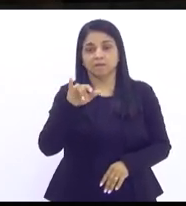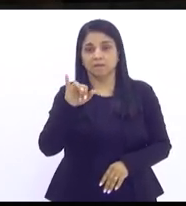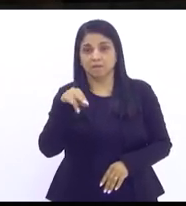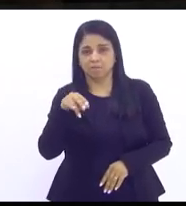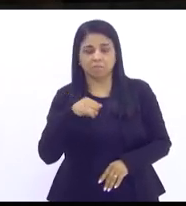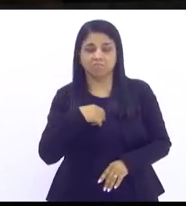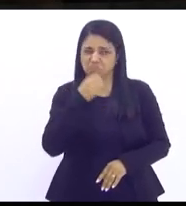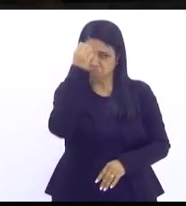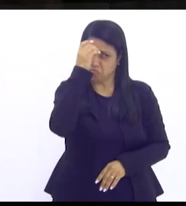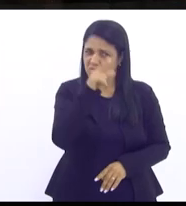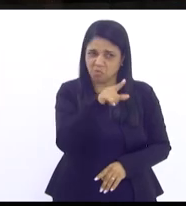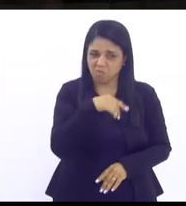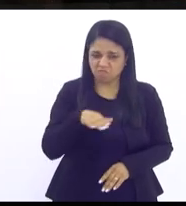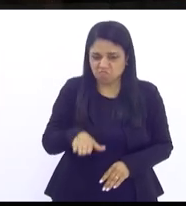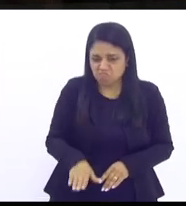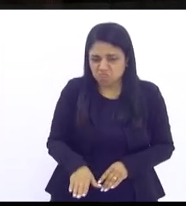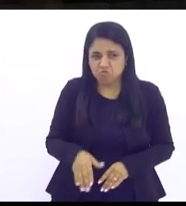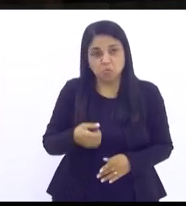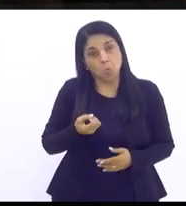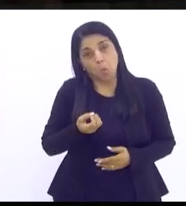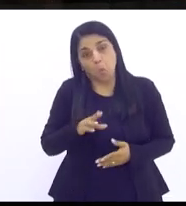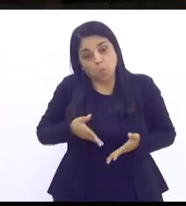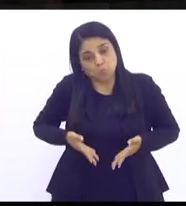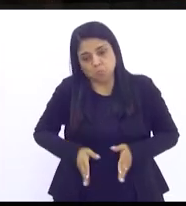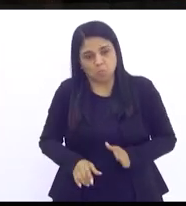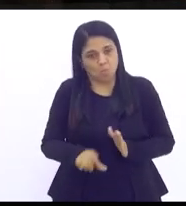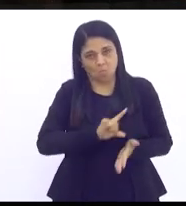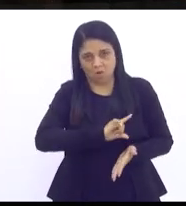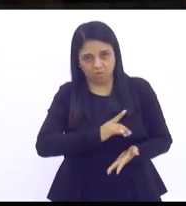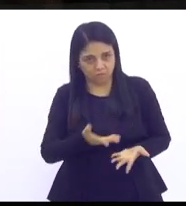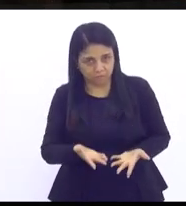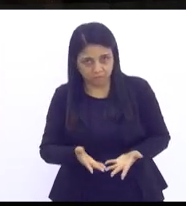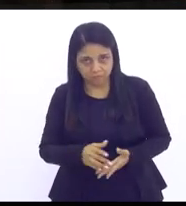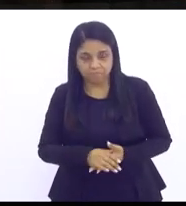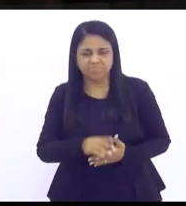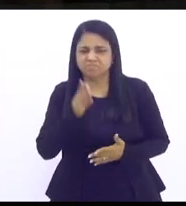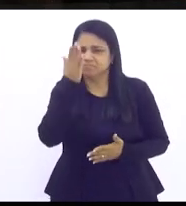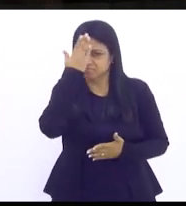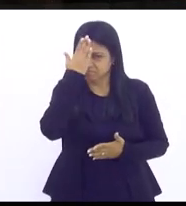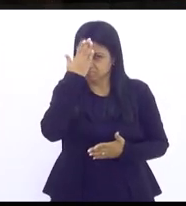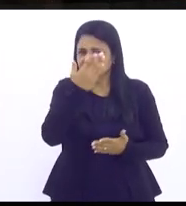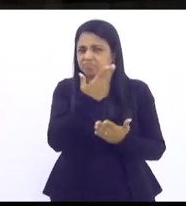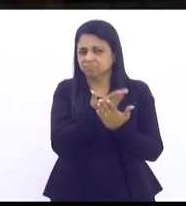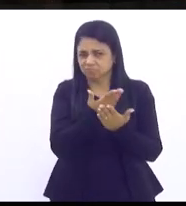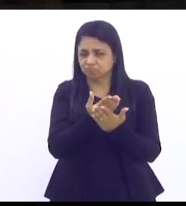era nem nascido, mas estudou direito e sabe disso.